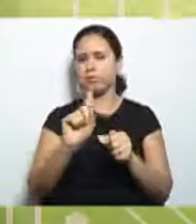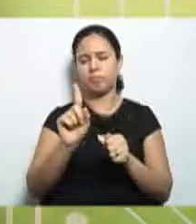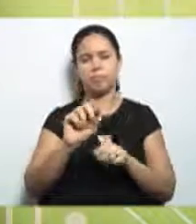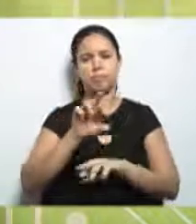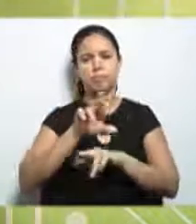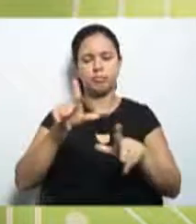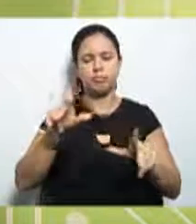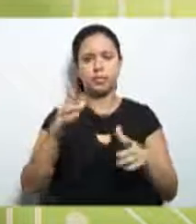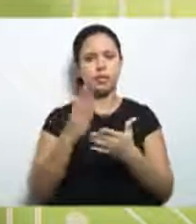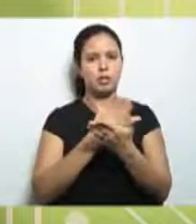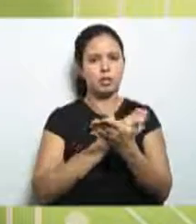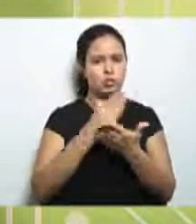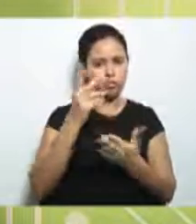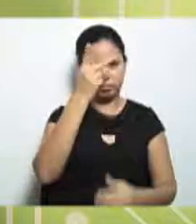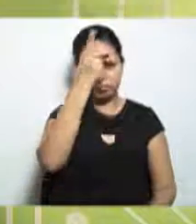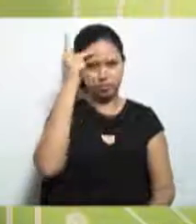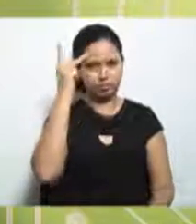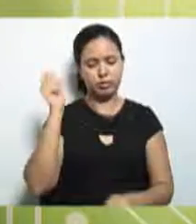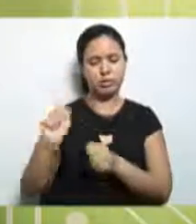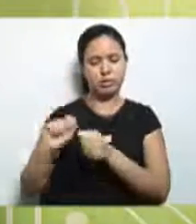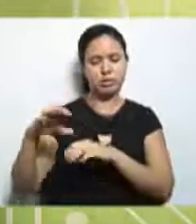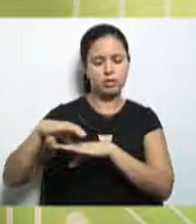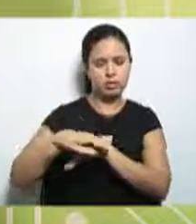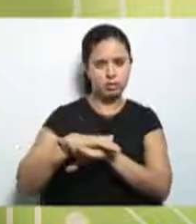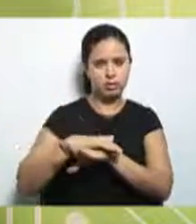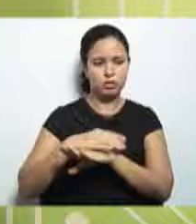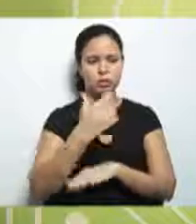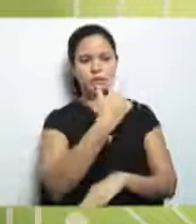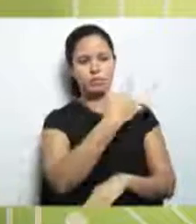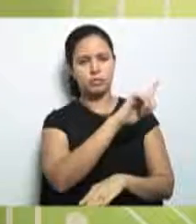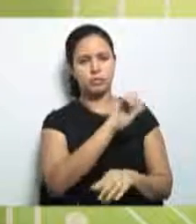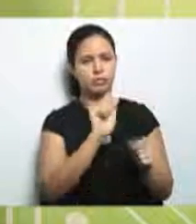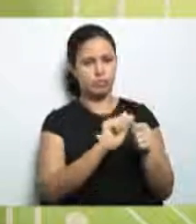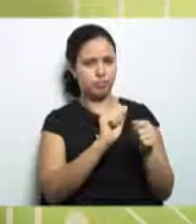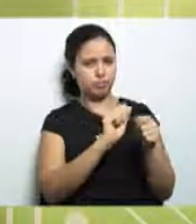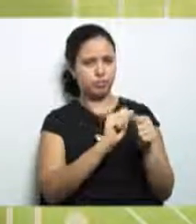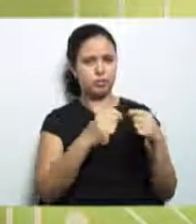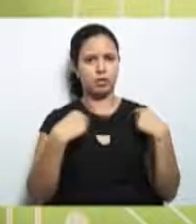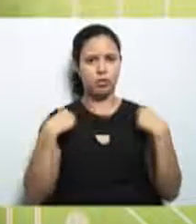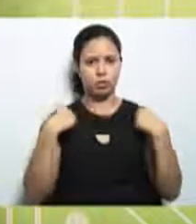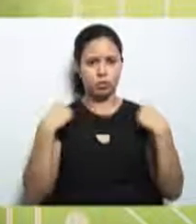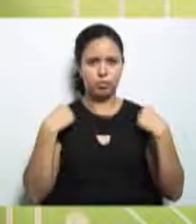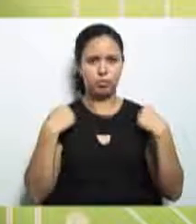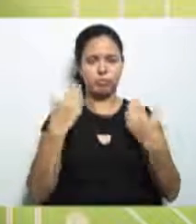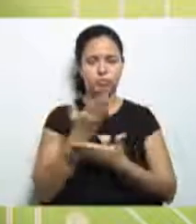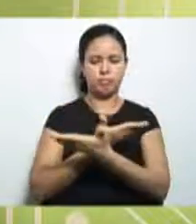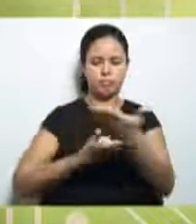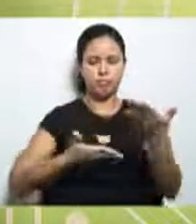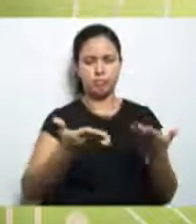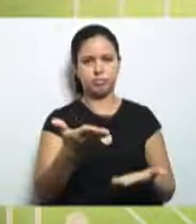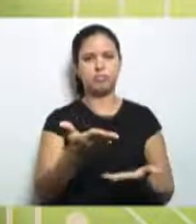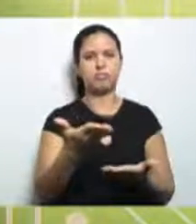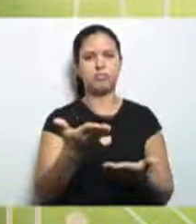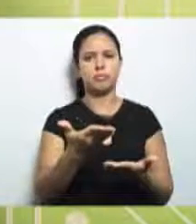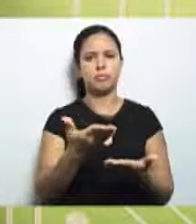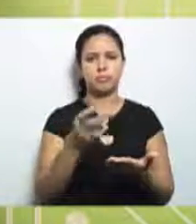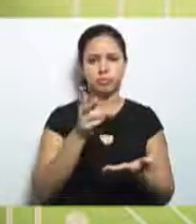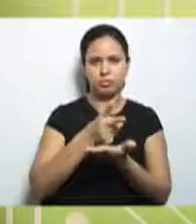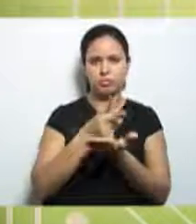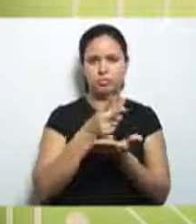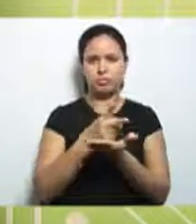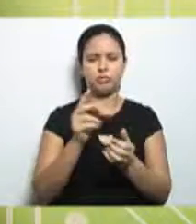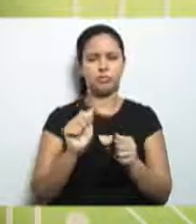produzem sapatos, outras pessoas produzem roupas, outras pessoas produzem grãos, e a gente troca. Então, é preciso sempre